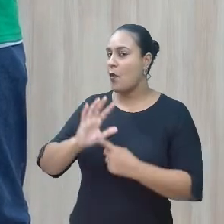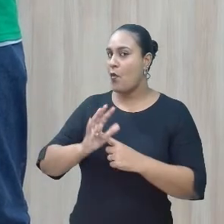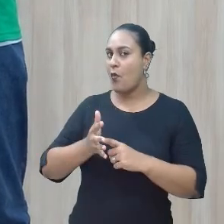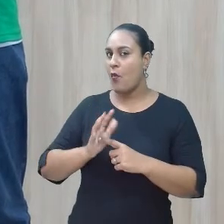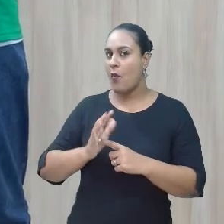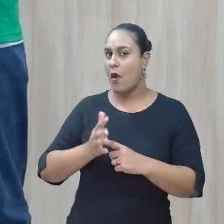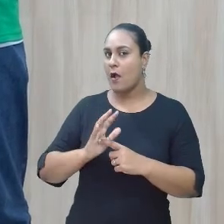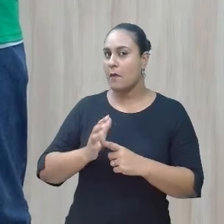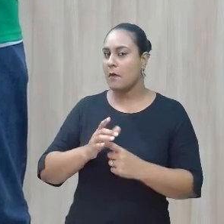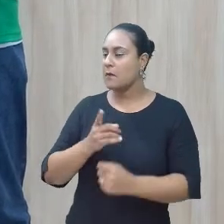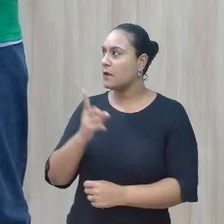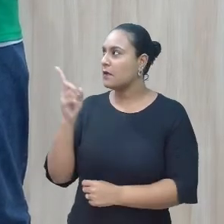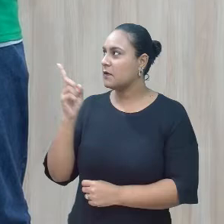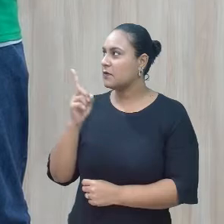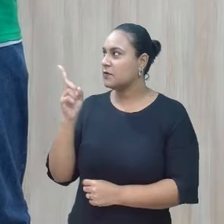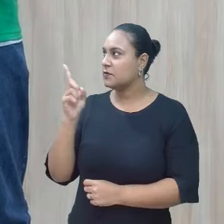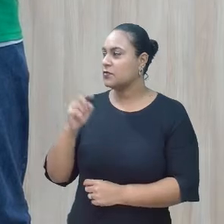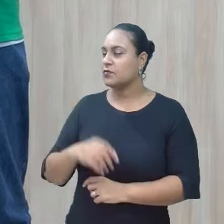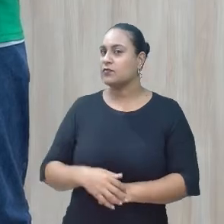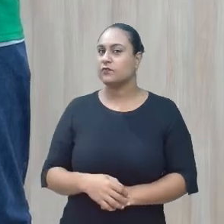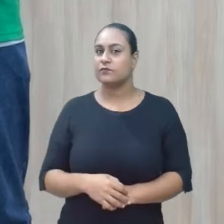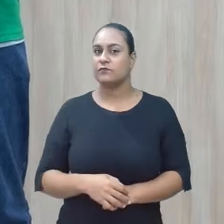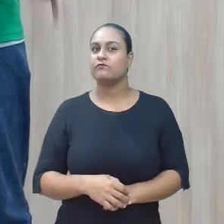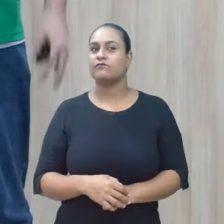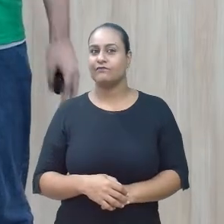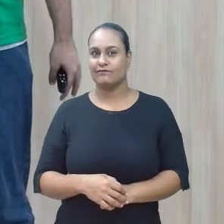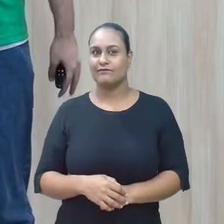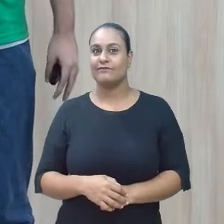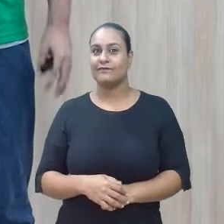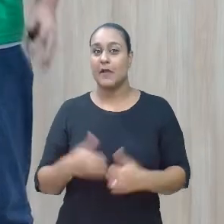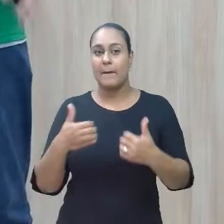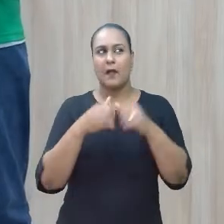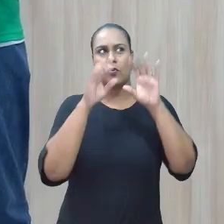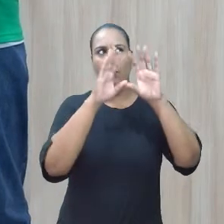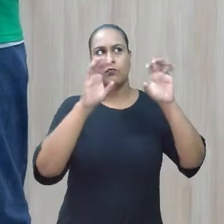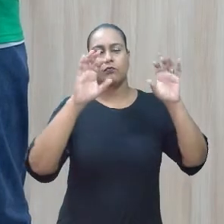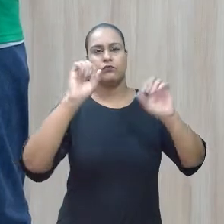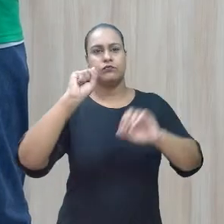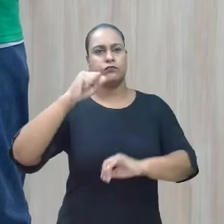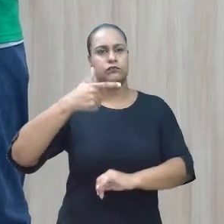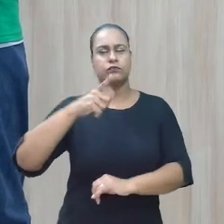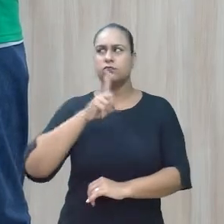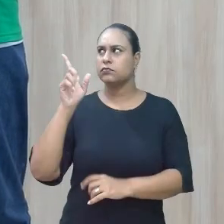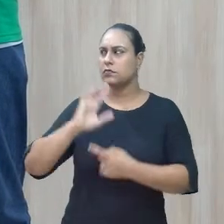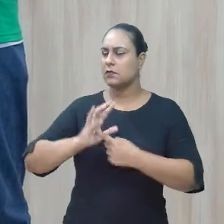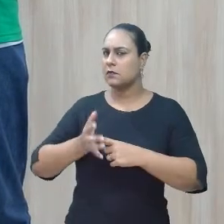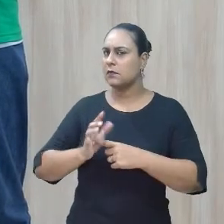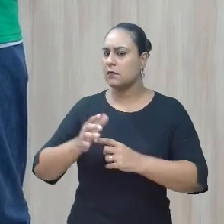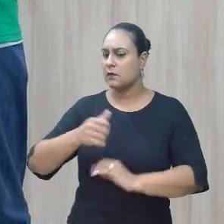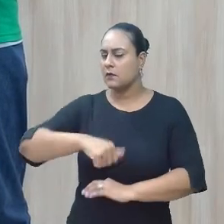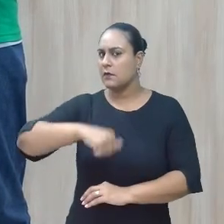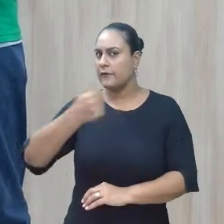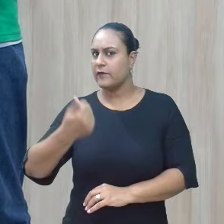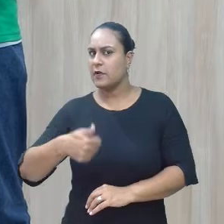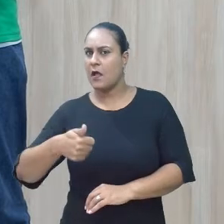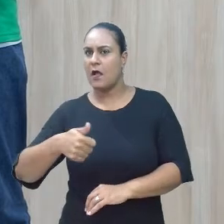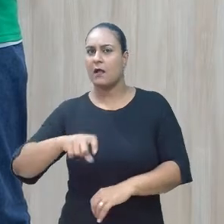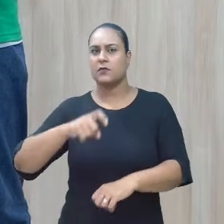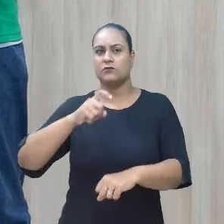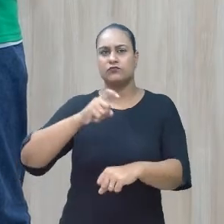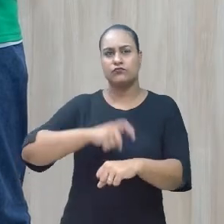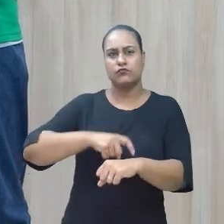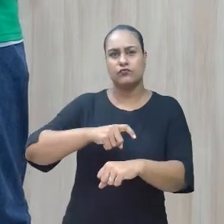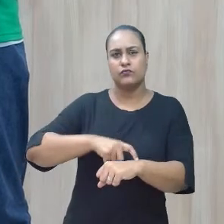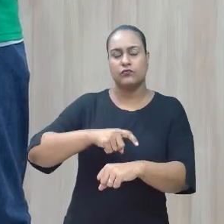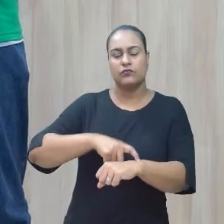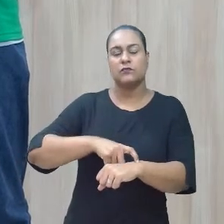lado oposto às nuvens e o sol, equipamentos como esse fazem análise, né, do tempo